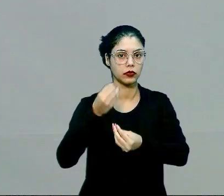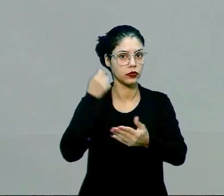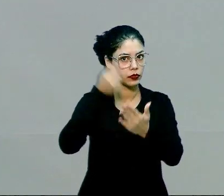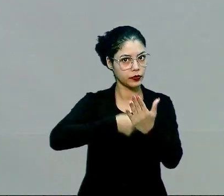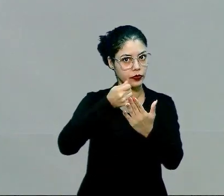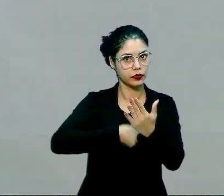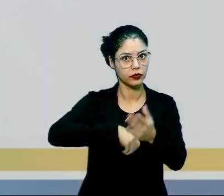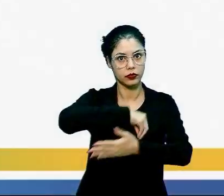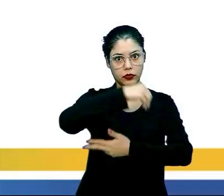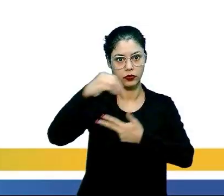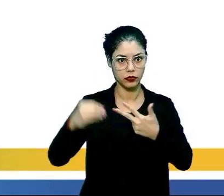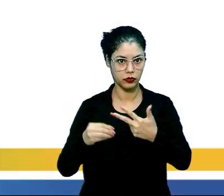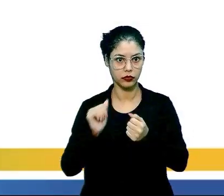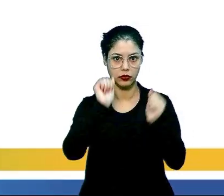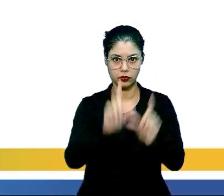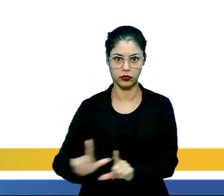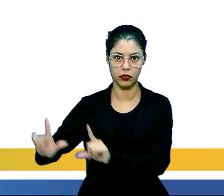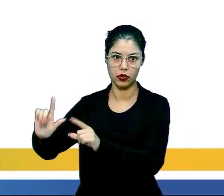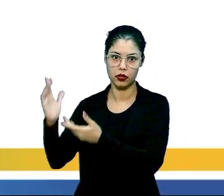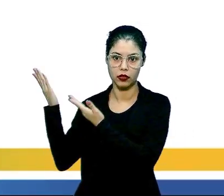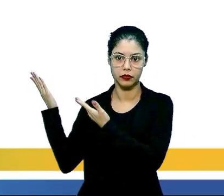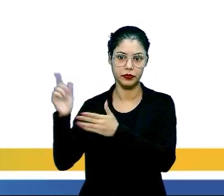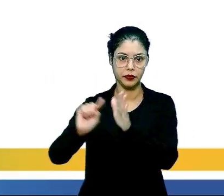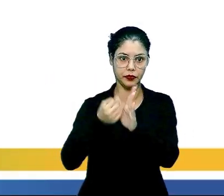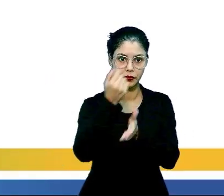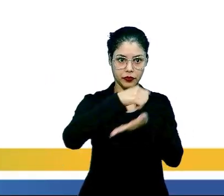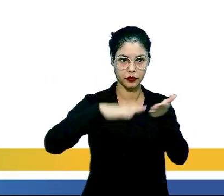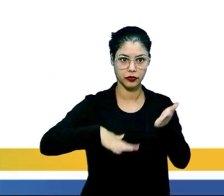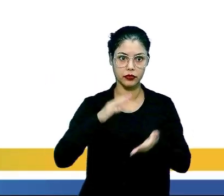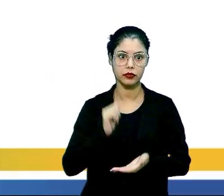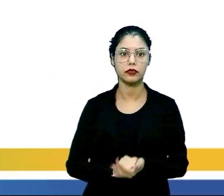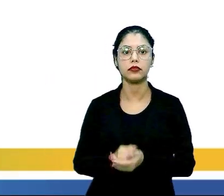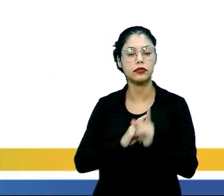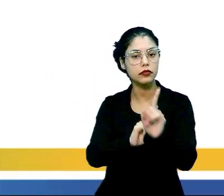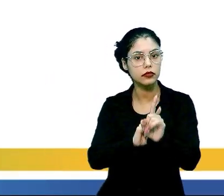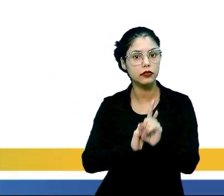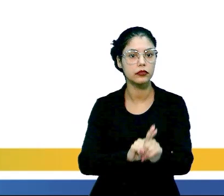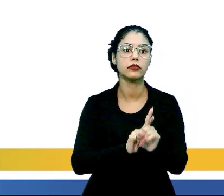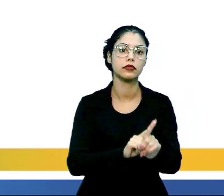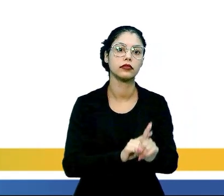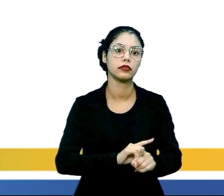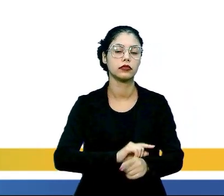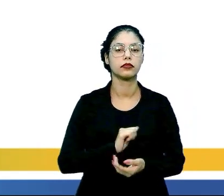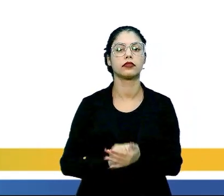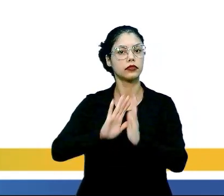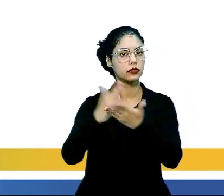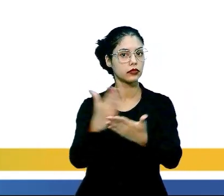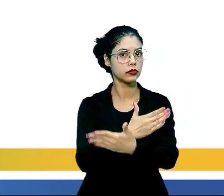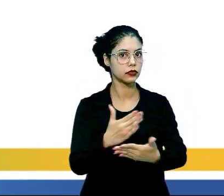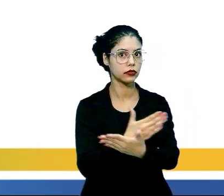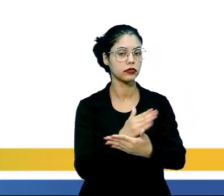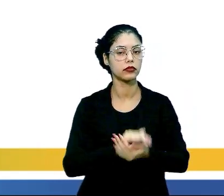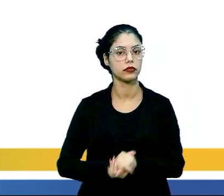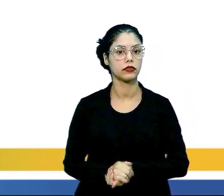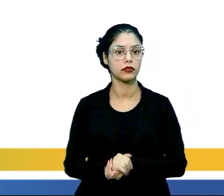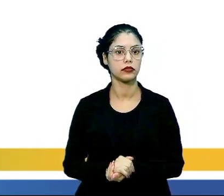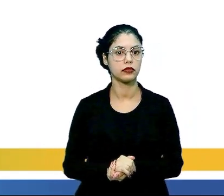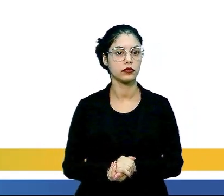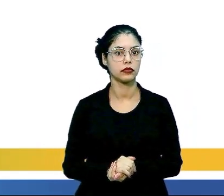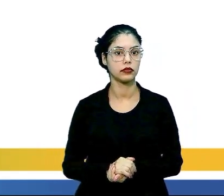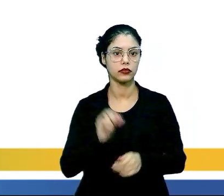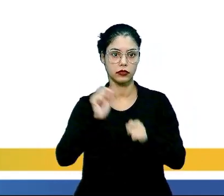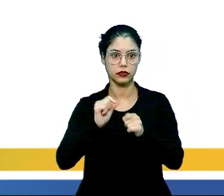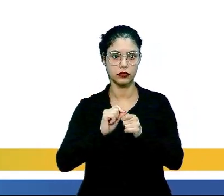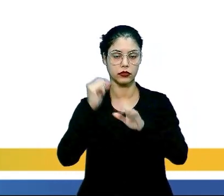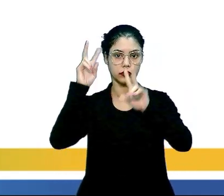vai ser cobrado no Enem? Então, foca na tela porque a gente vai para o primeiro exercício e para acompanhar você pode utilizar o seu livro. A gente